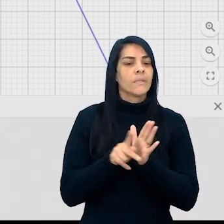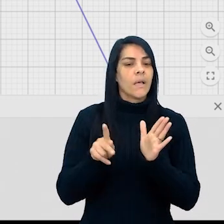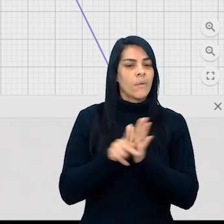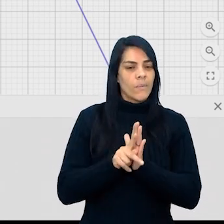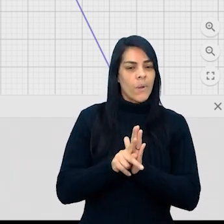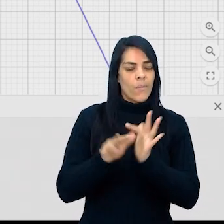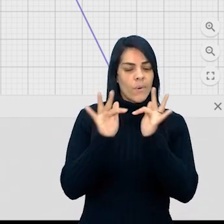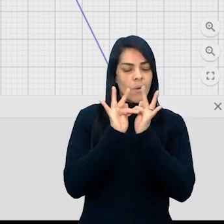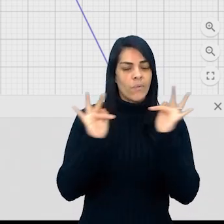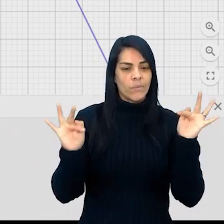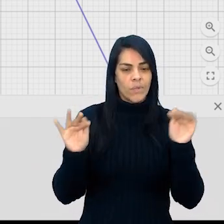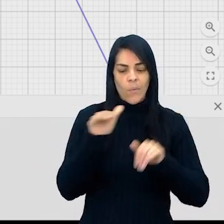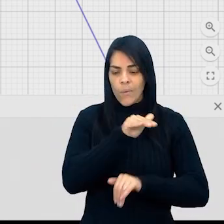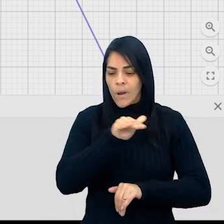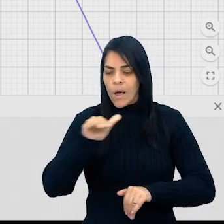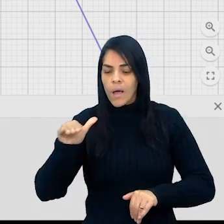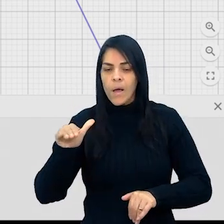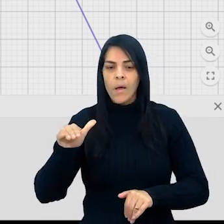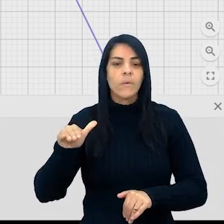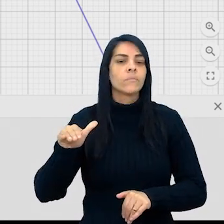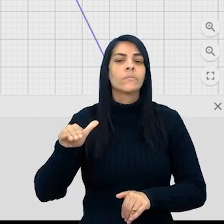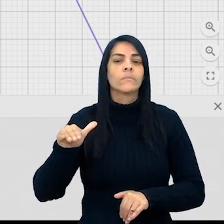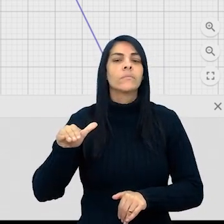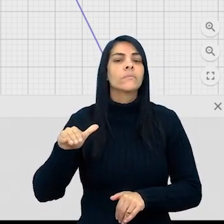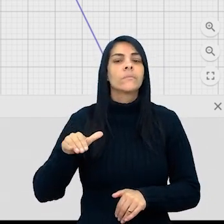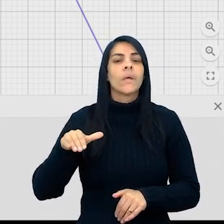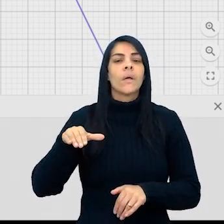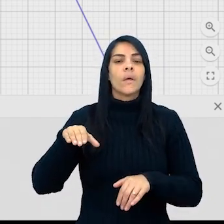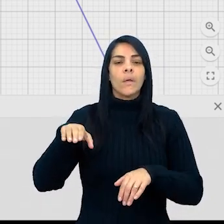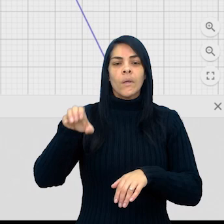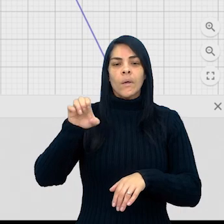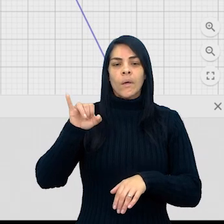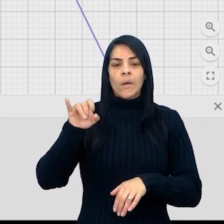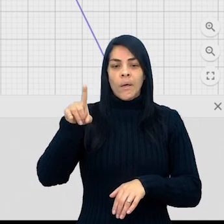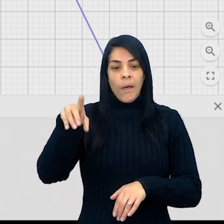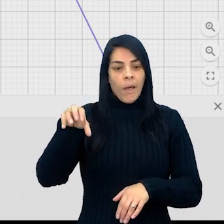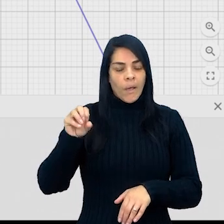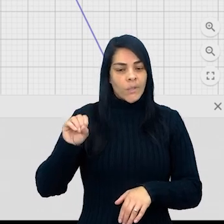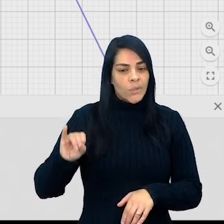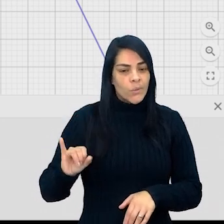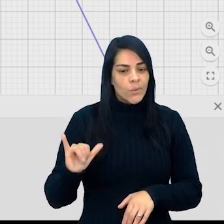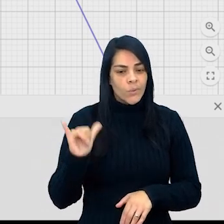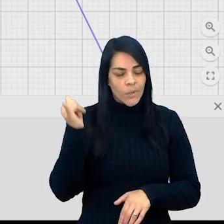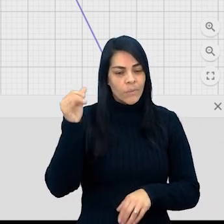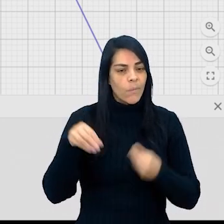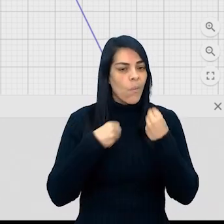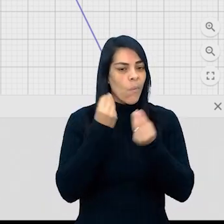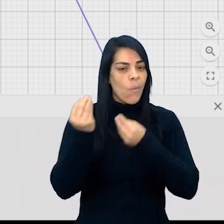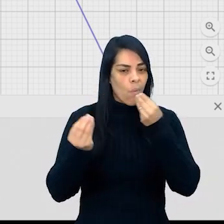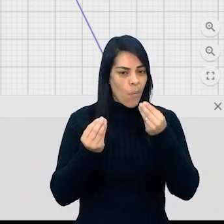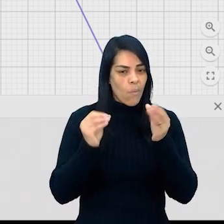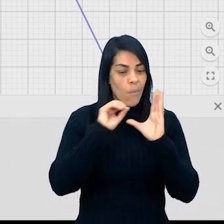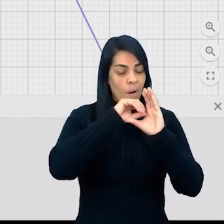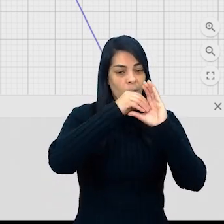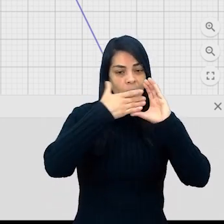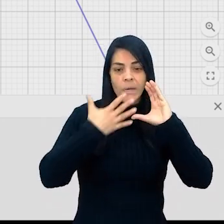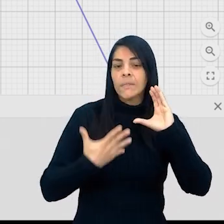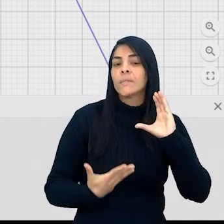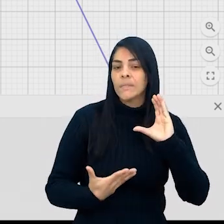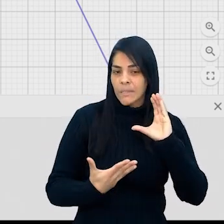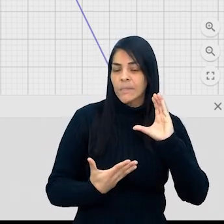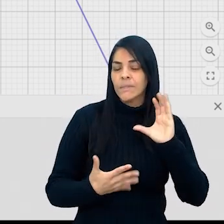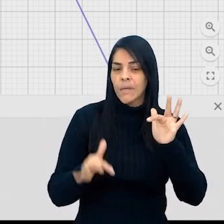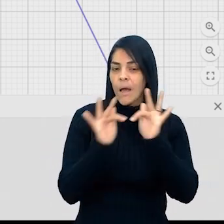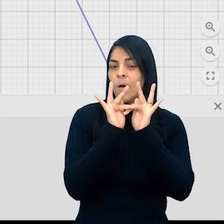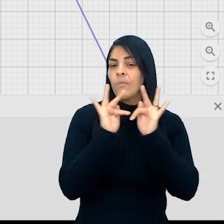intersecção dessa reta no eixo y, né? Uma retomada. Como que eu caracterizo aí uma função dessa natureza,